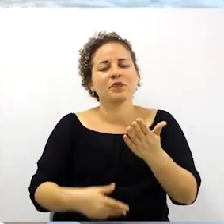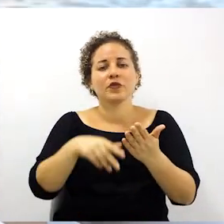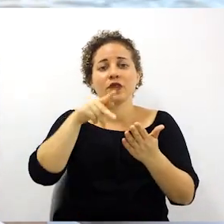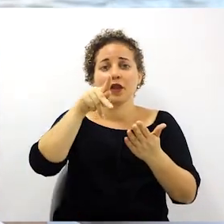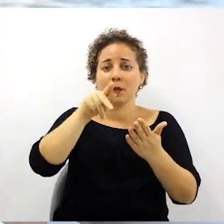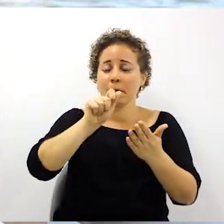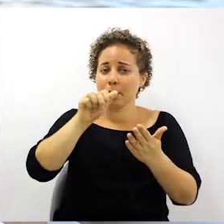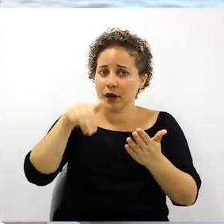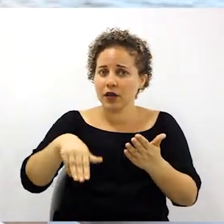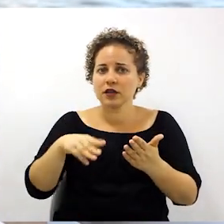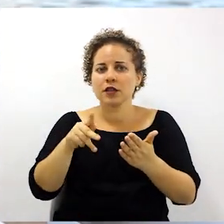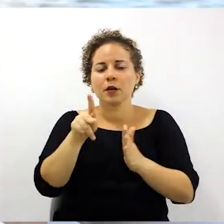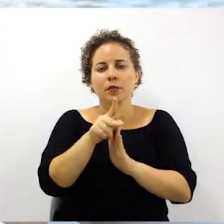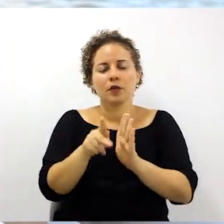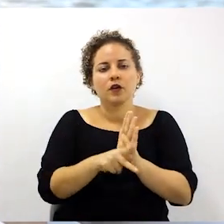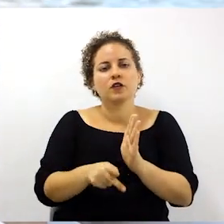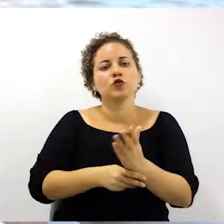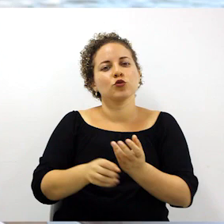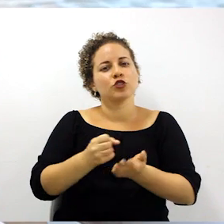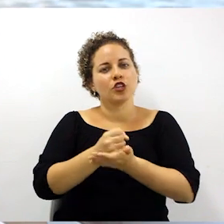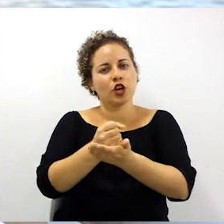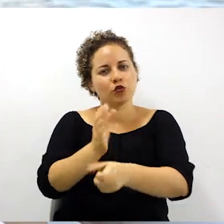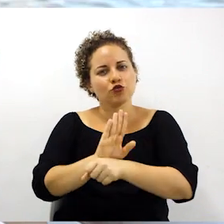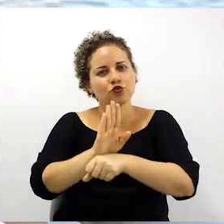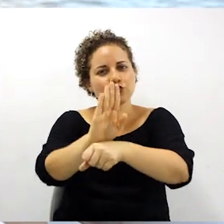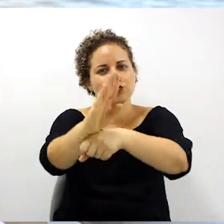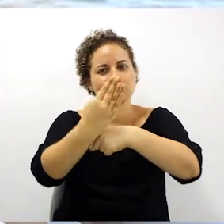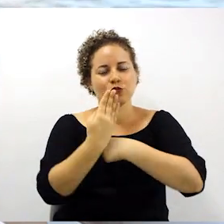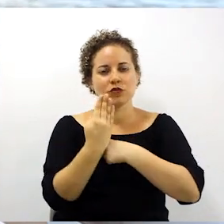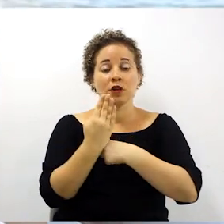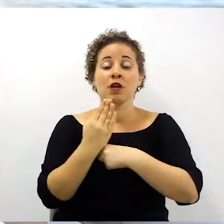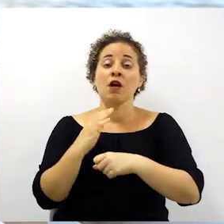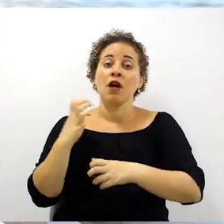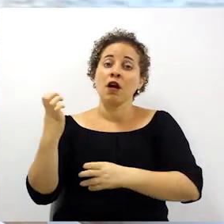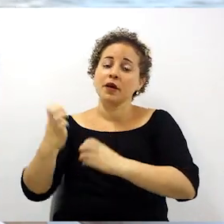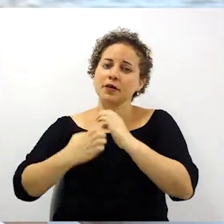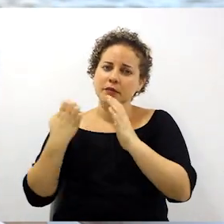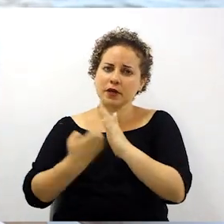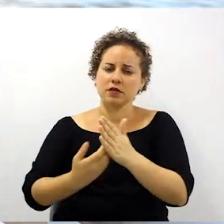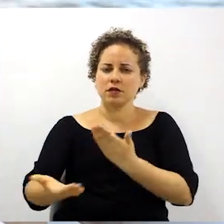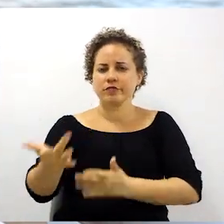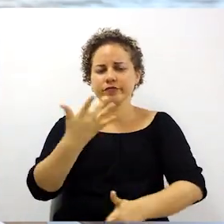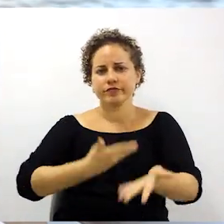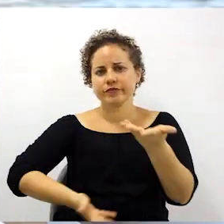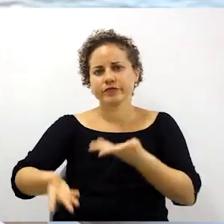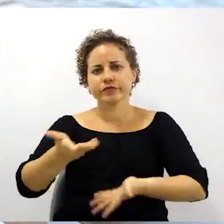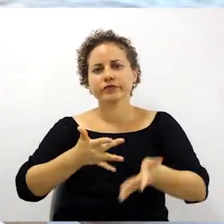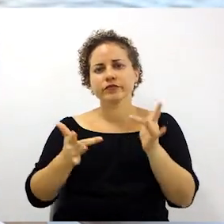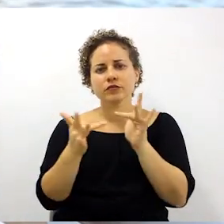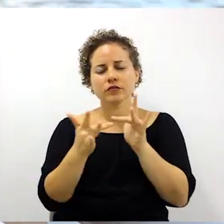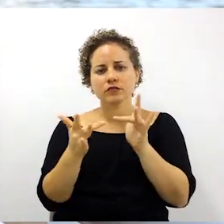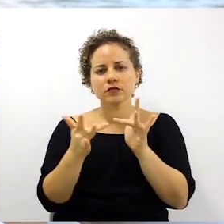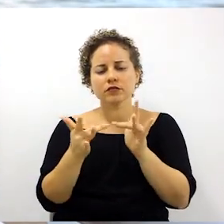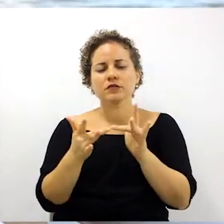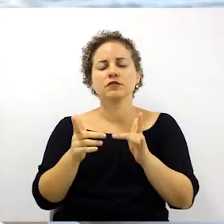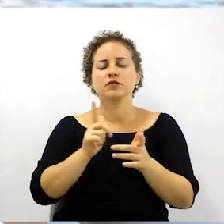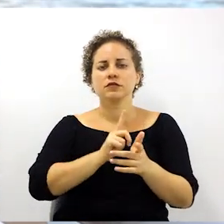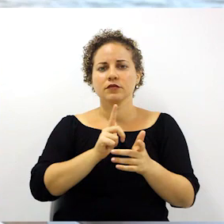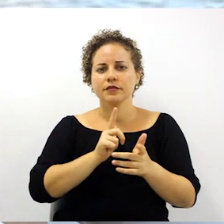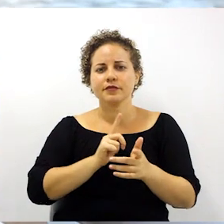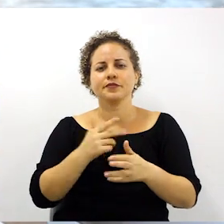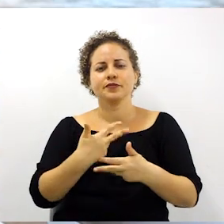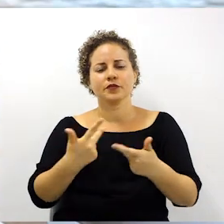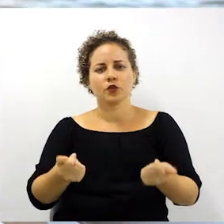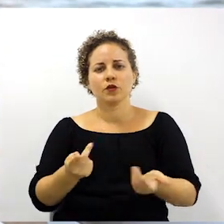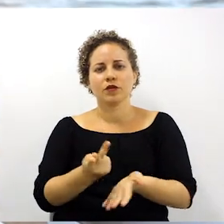O PAN é o Plano de Ajuda Mútua, é a relação das empresas que estão dispostas a se ajudar em